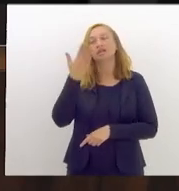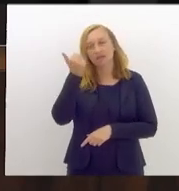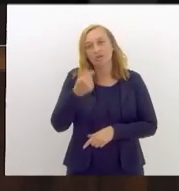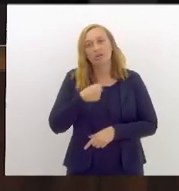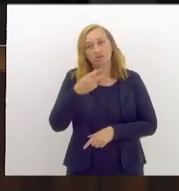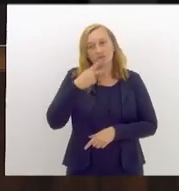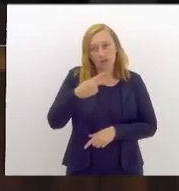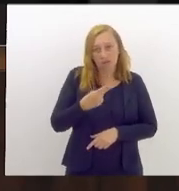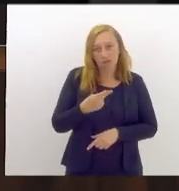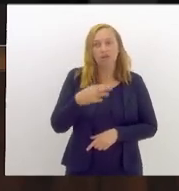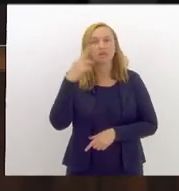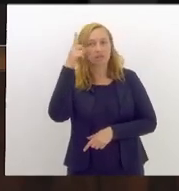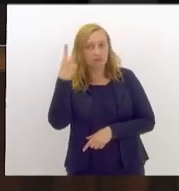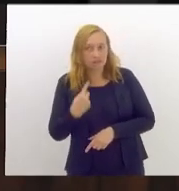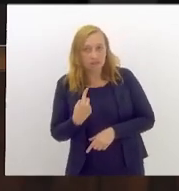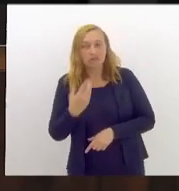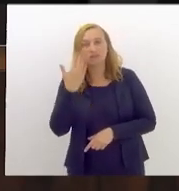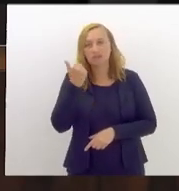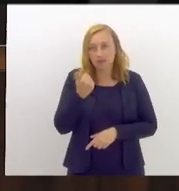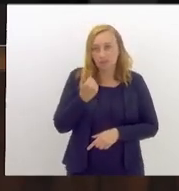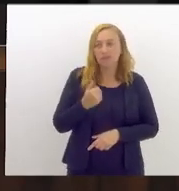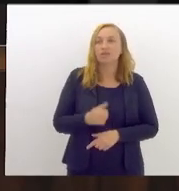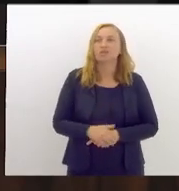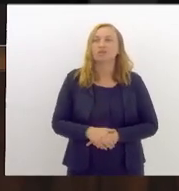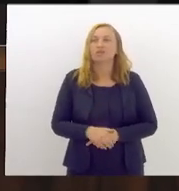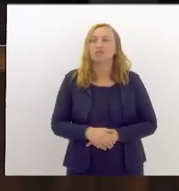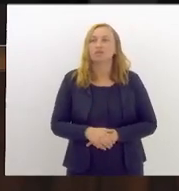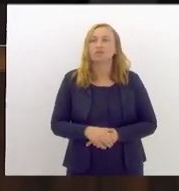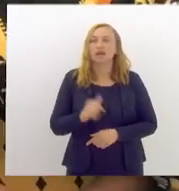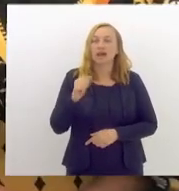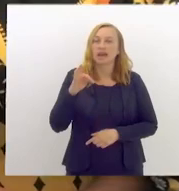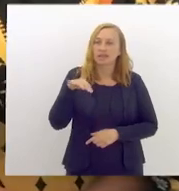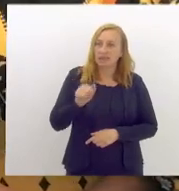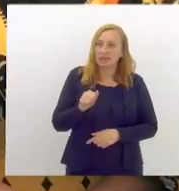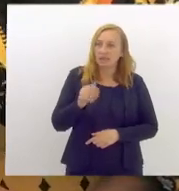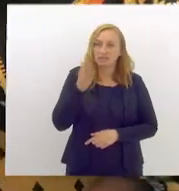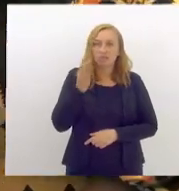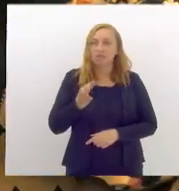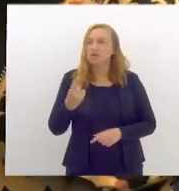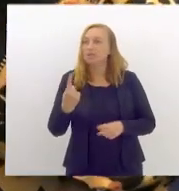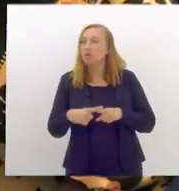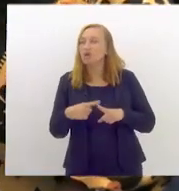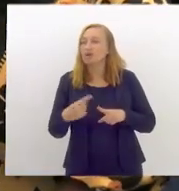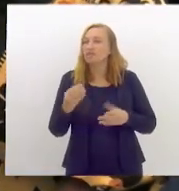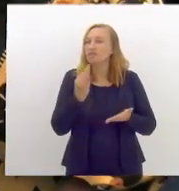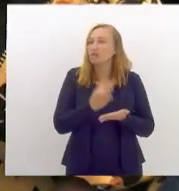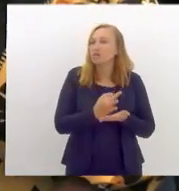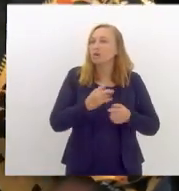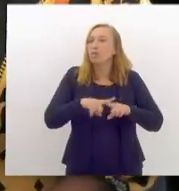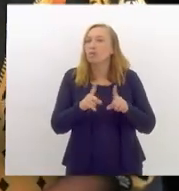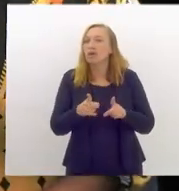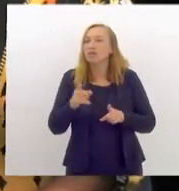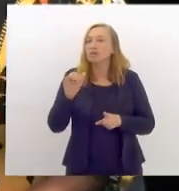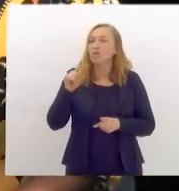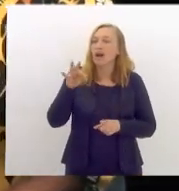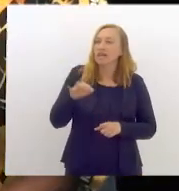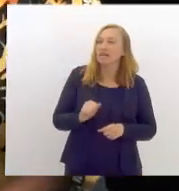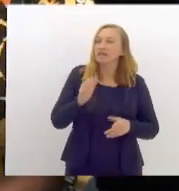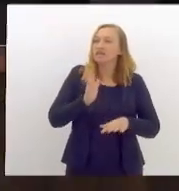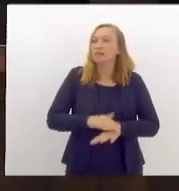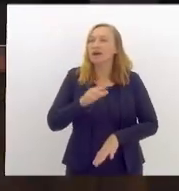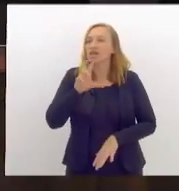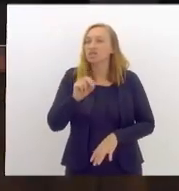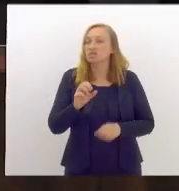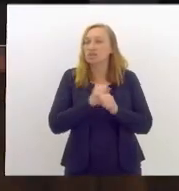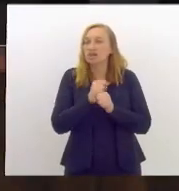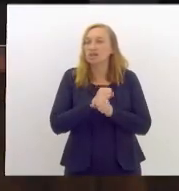falando Dani sabe né O Átila Nunes não sei porque não tá aqui mas o Átila tem mais tem